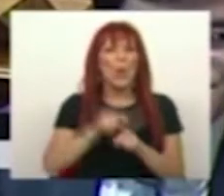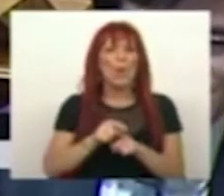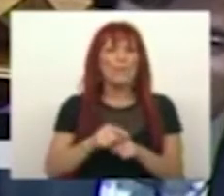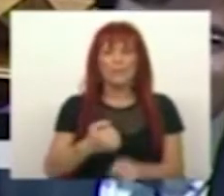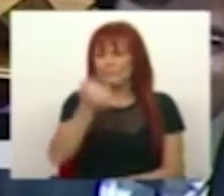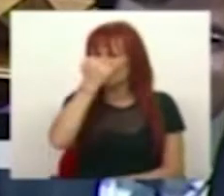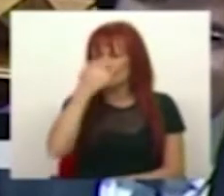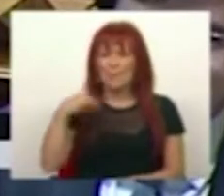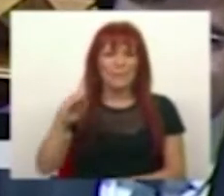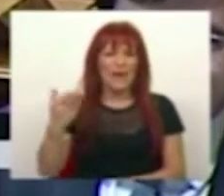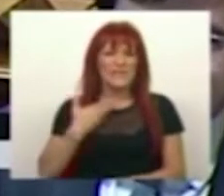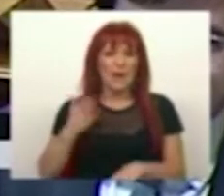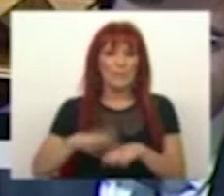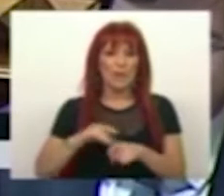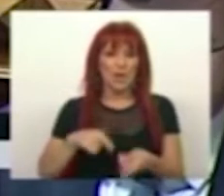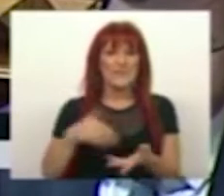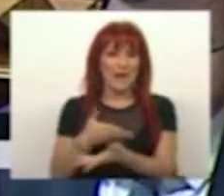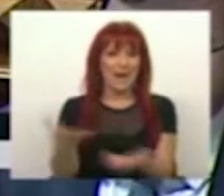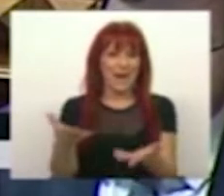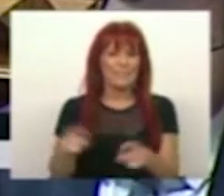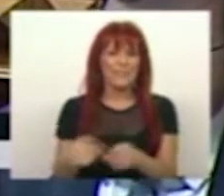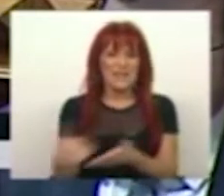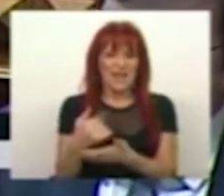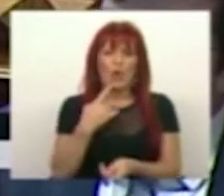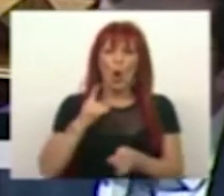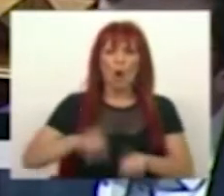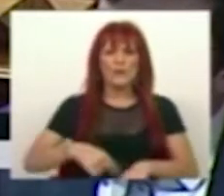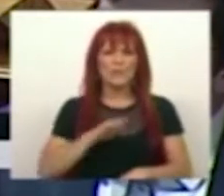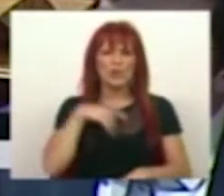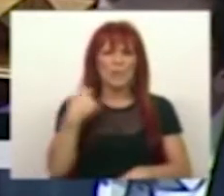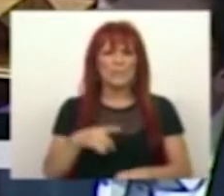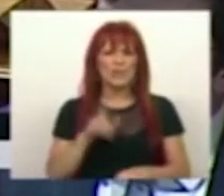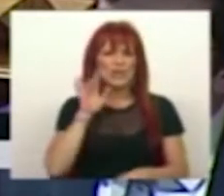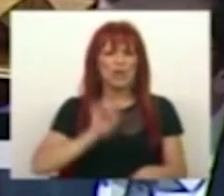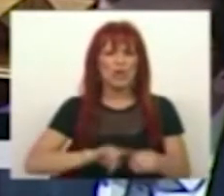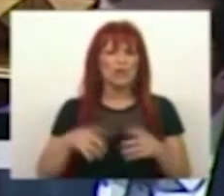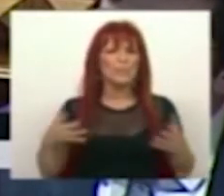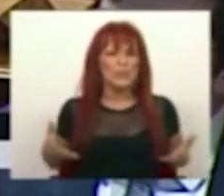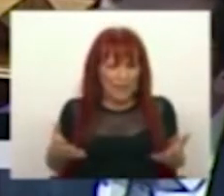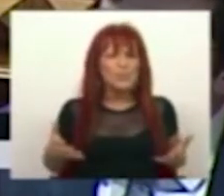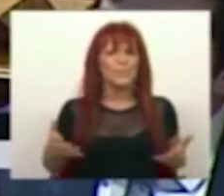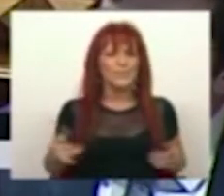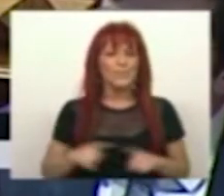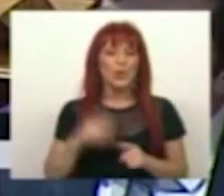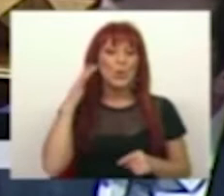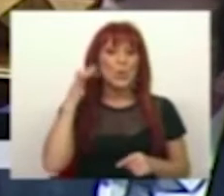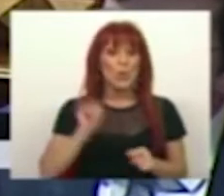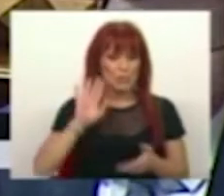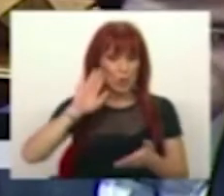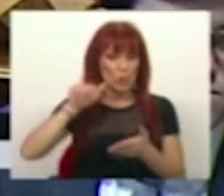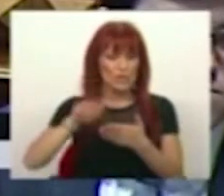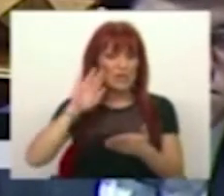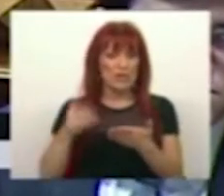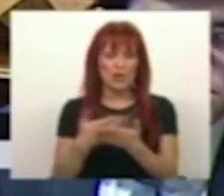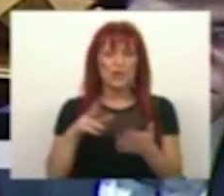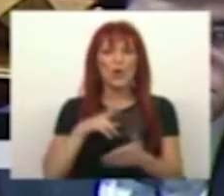do PSD sobre estes dados. Mais uma vez, senhor Presidente, senhoras e senhores deputados, os números e os resultados da